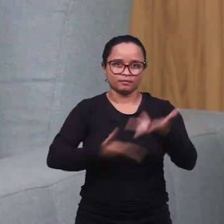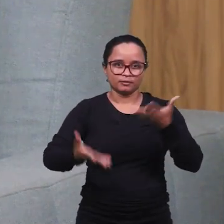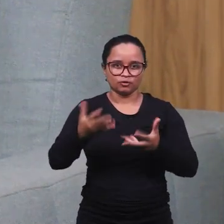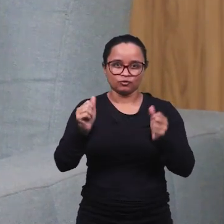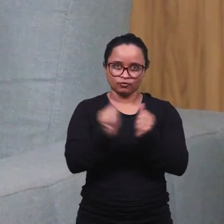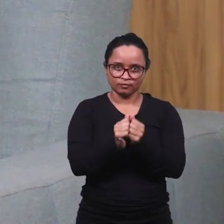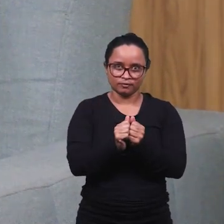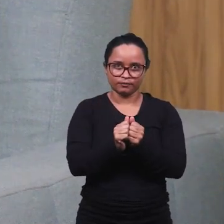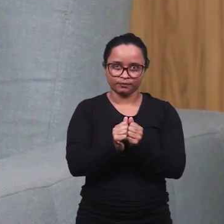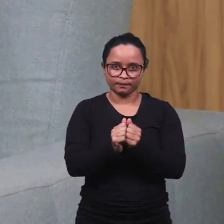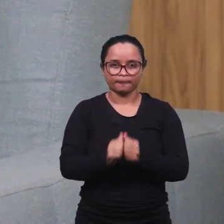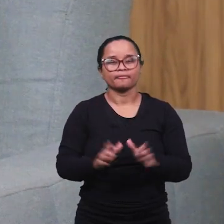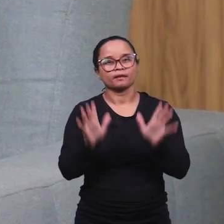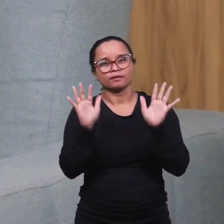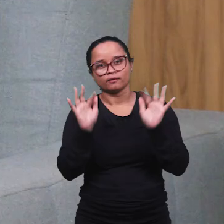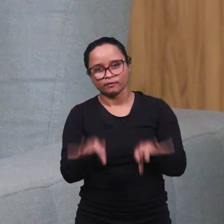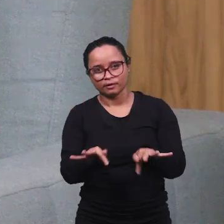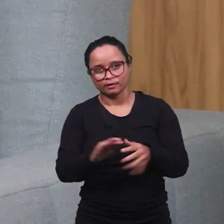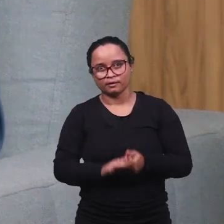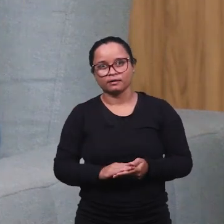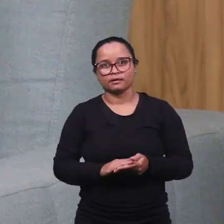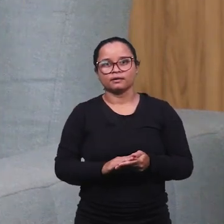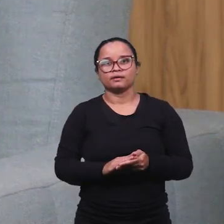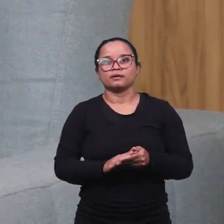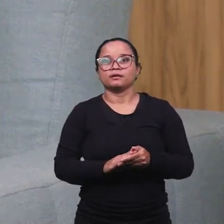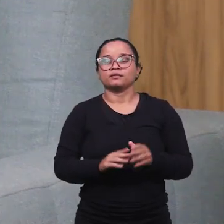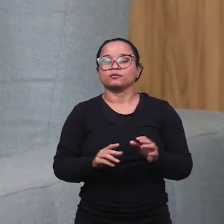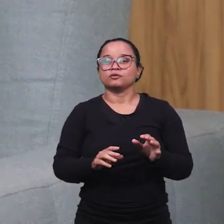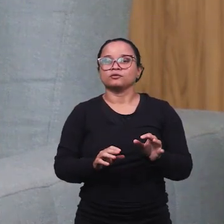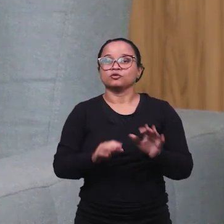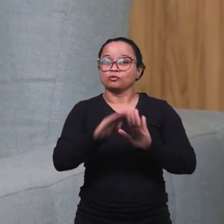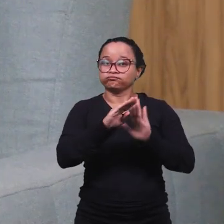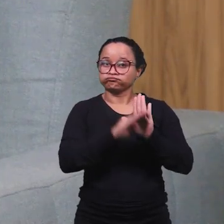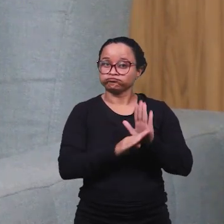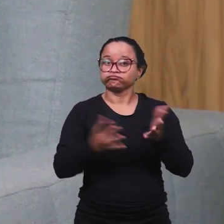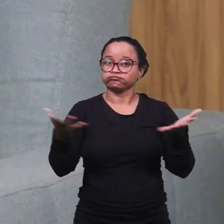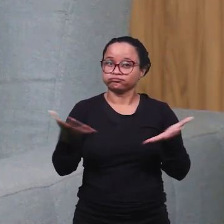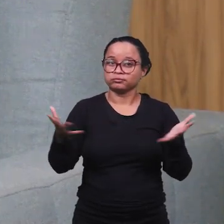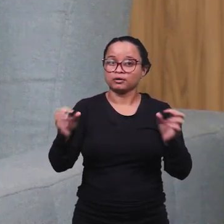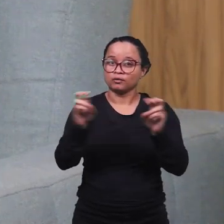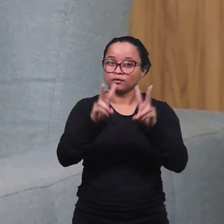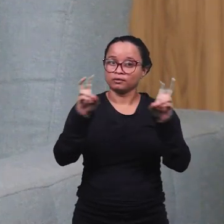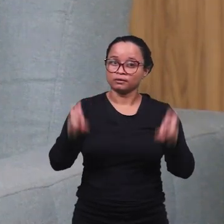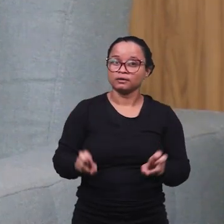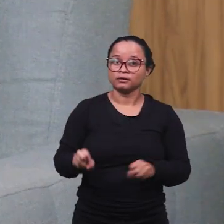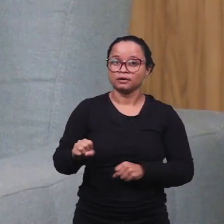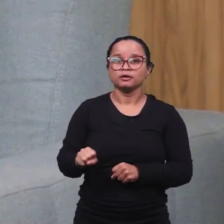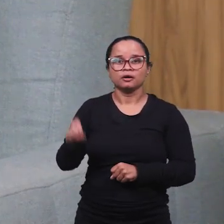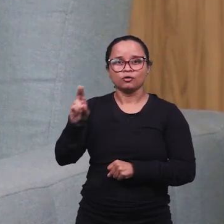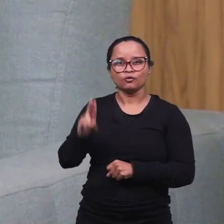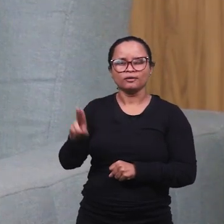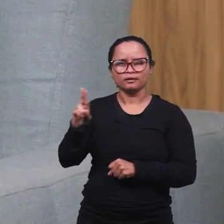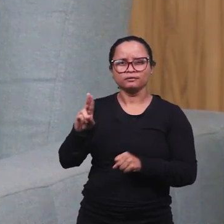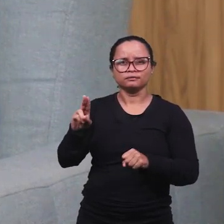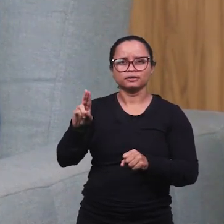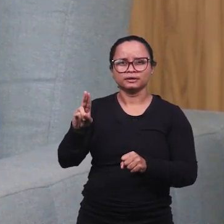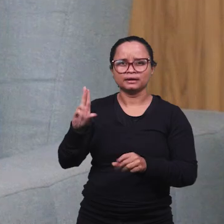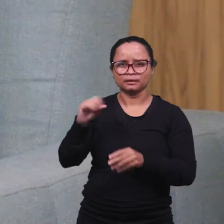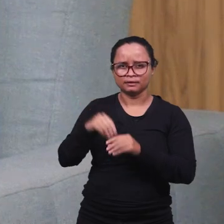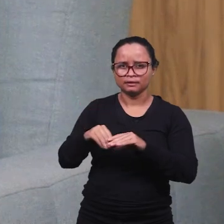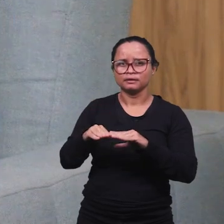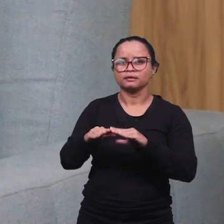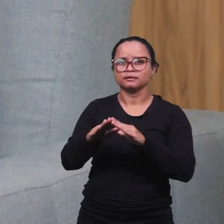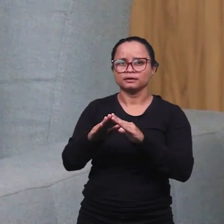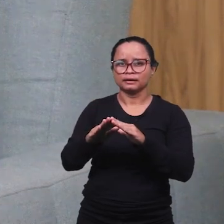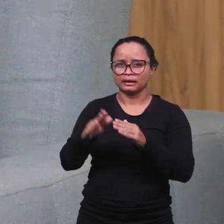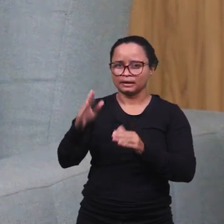e participe conosco. Chegamos ao final do nosso programa de hoje com este tema instrumentalidade. O tema é tão